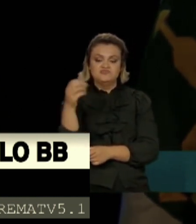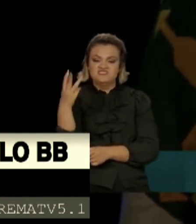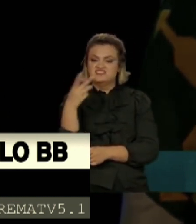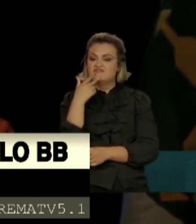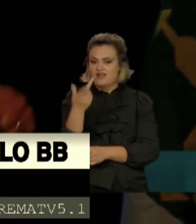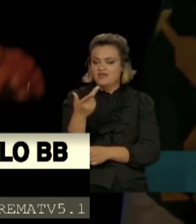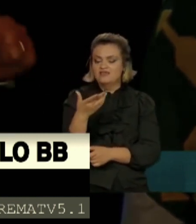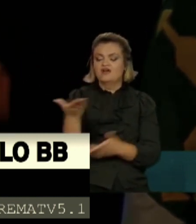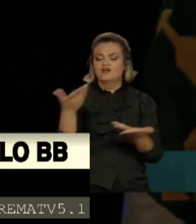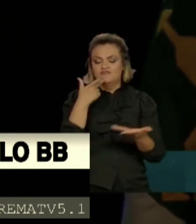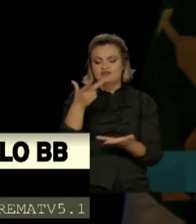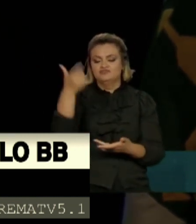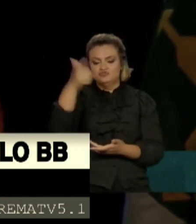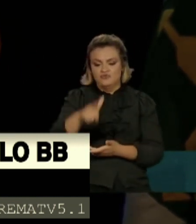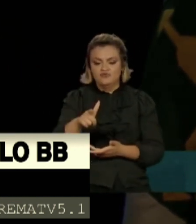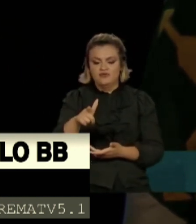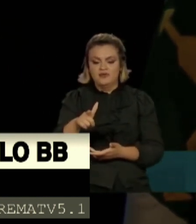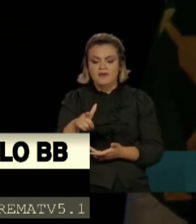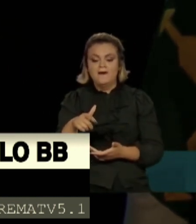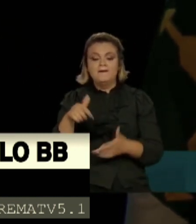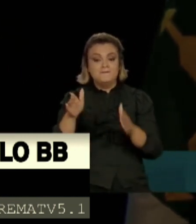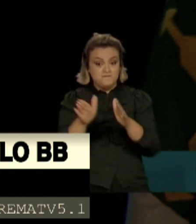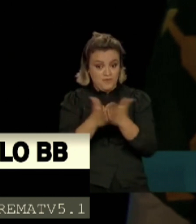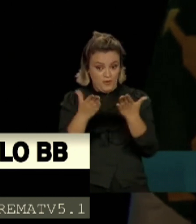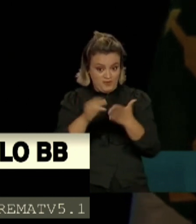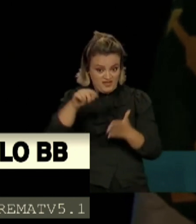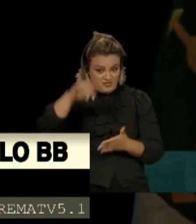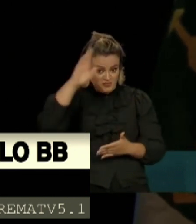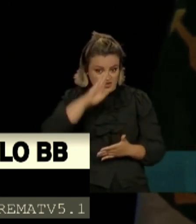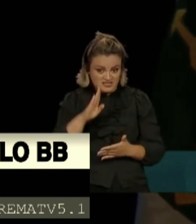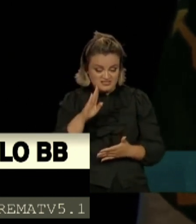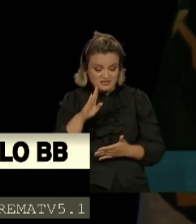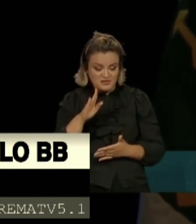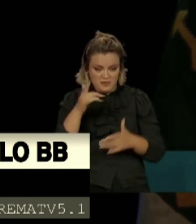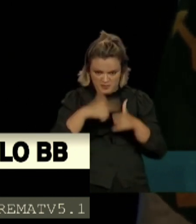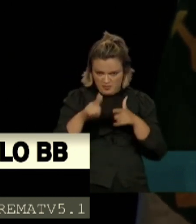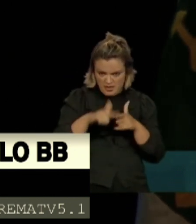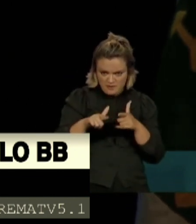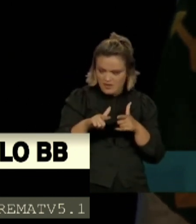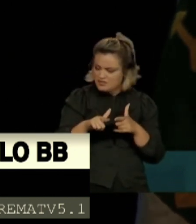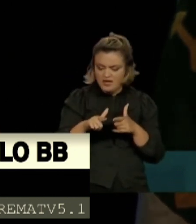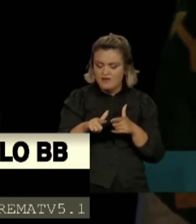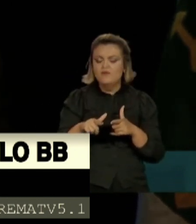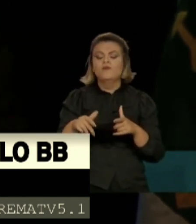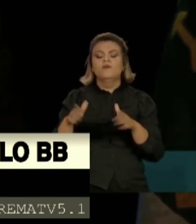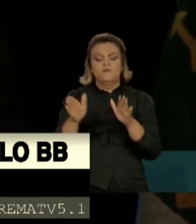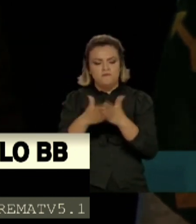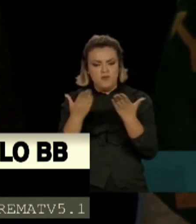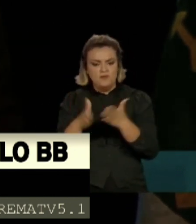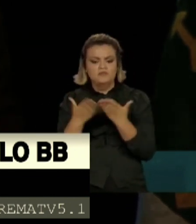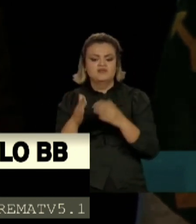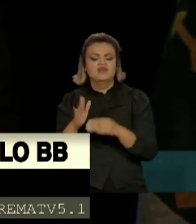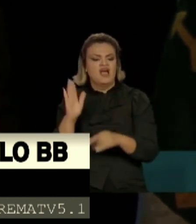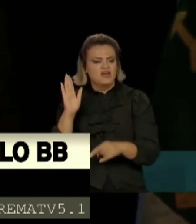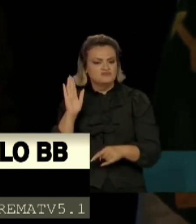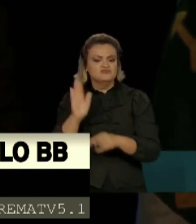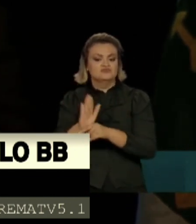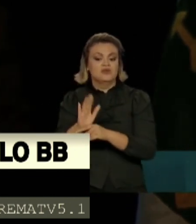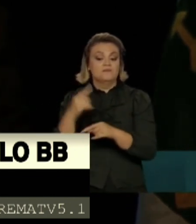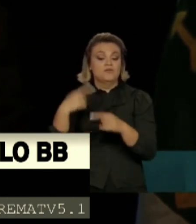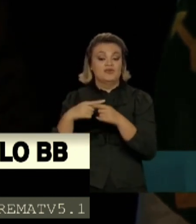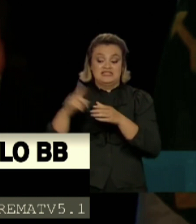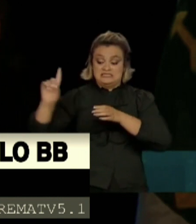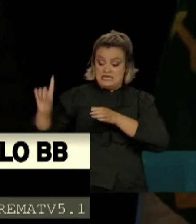dizer agora. O pobre nesse país não é o problema. Ele é a solução na medida em que ele